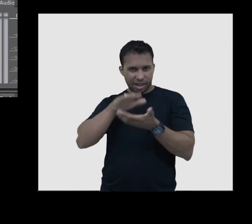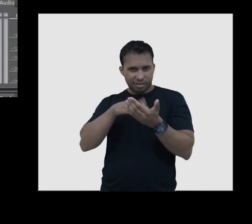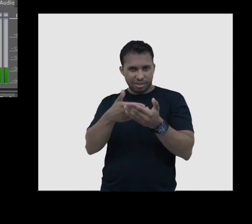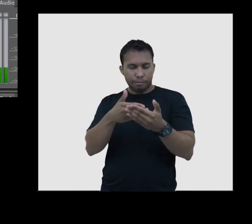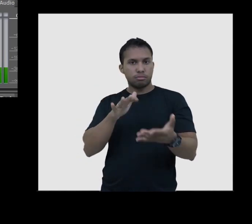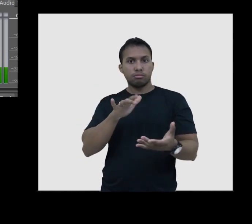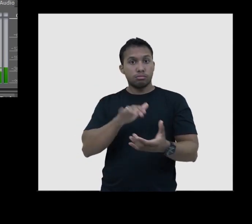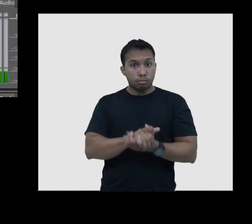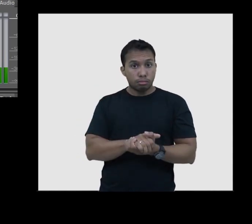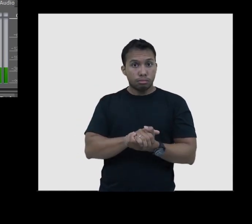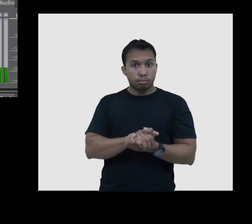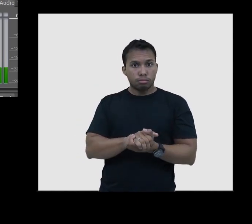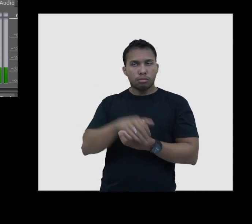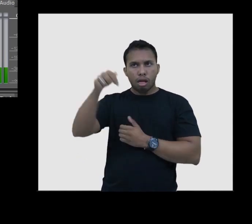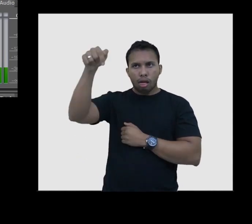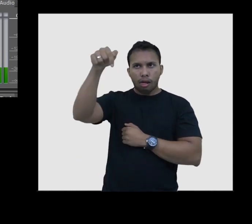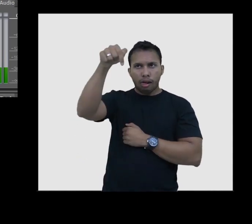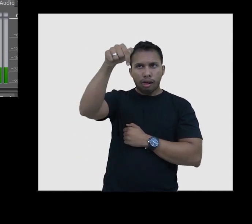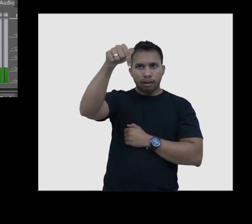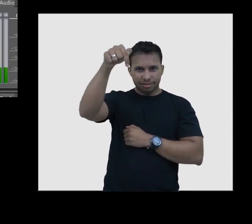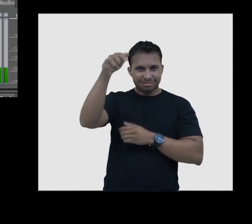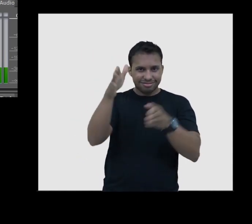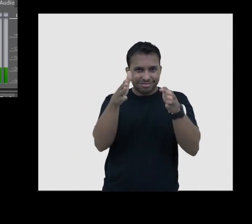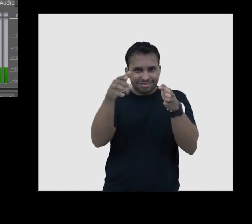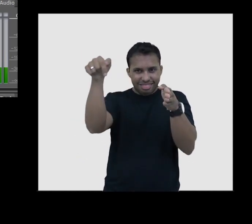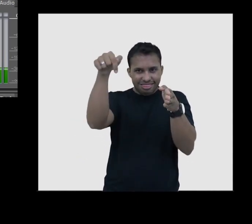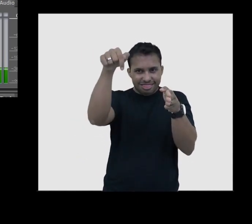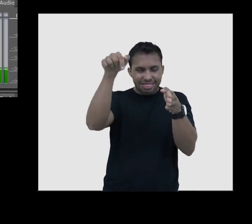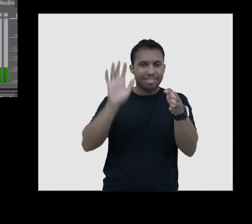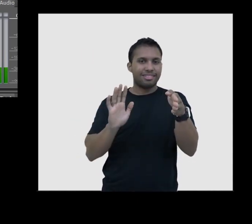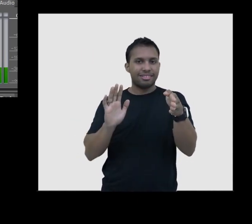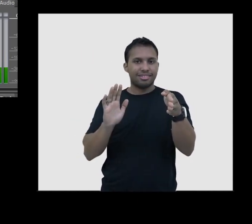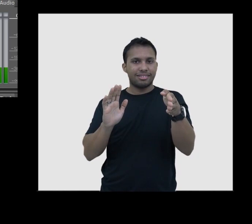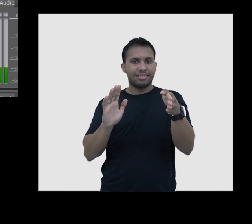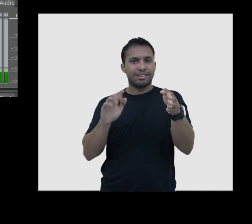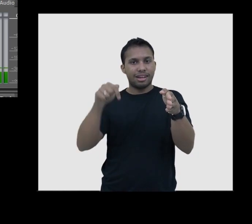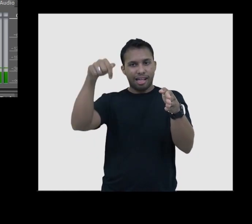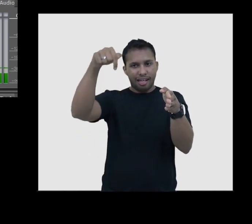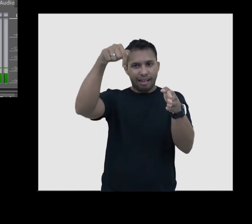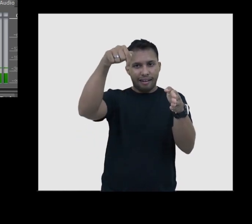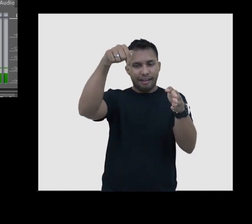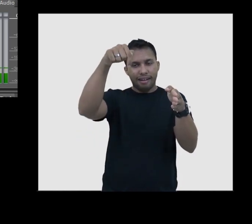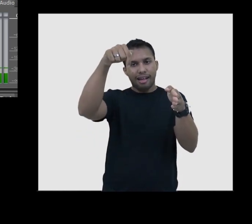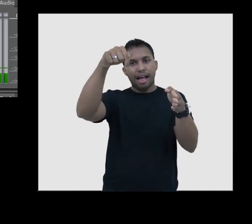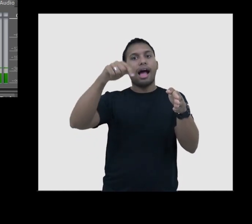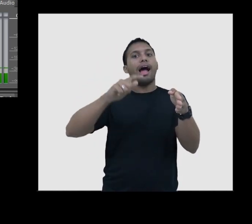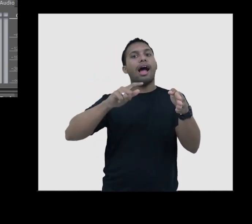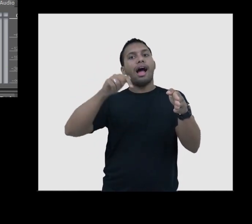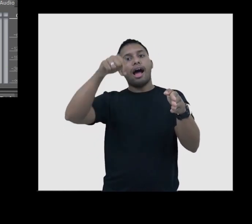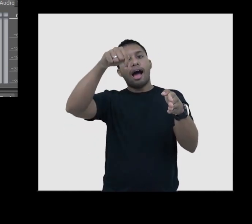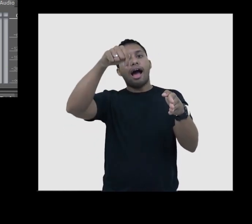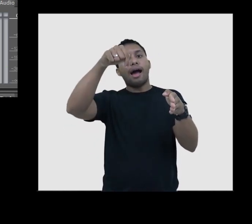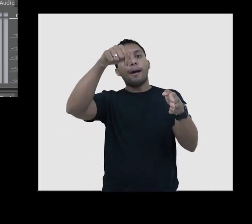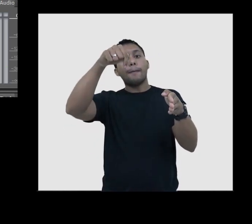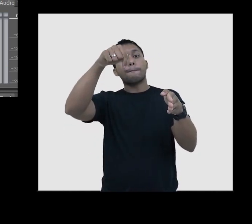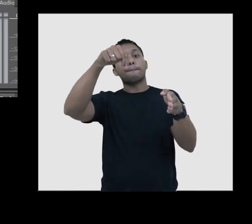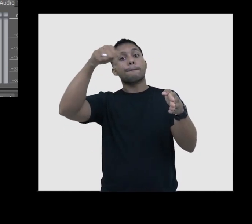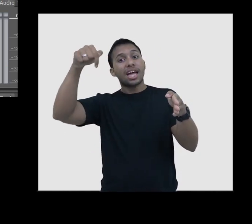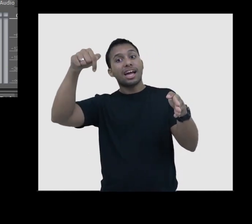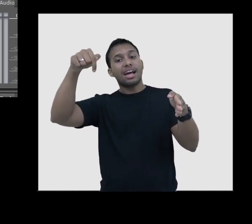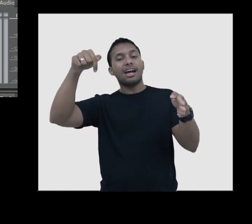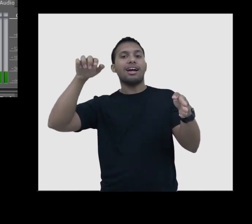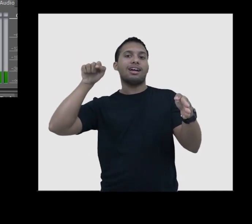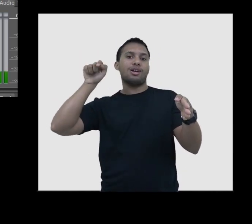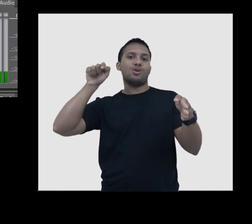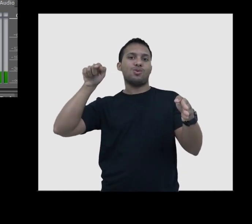procura o ponto onde se encerra. Aqui no caso, a gente está num quadro, ainda tem o vídeo. No próximo quadro a tela